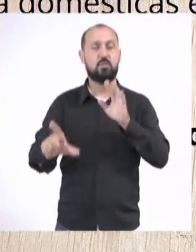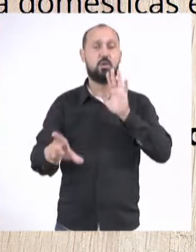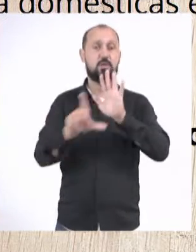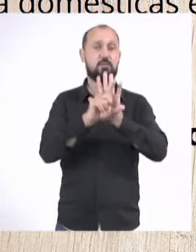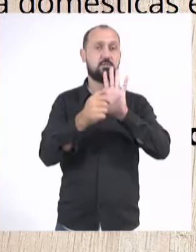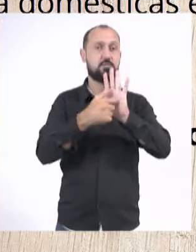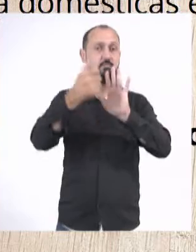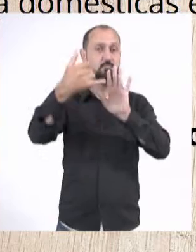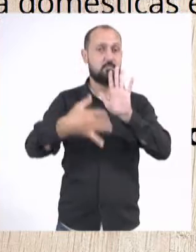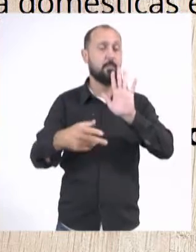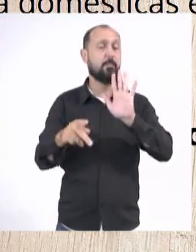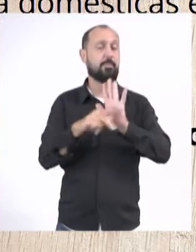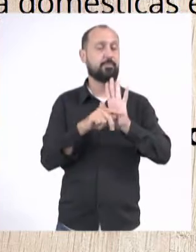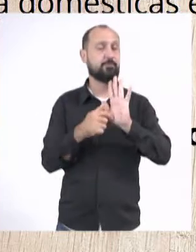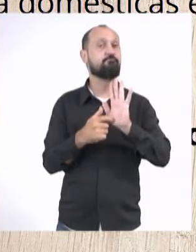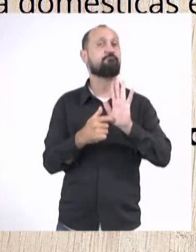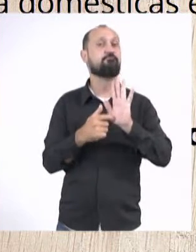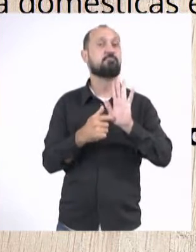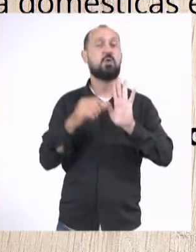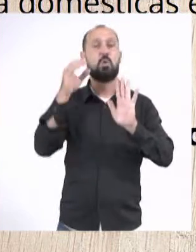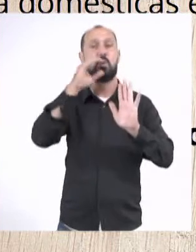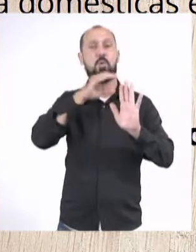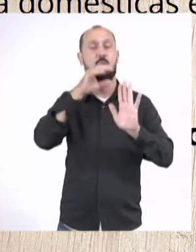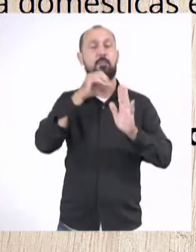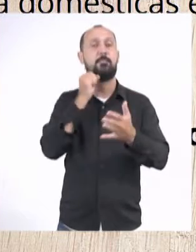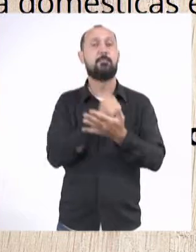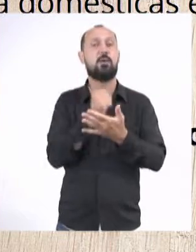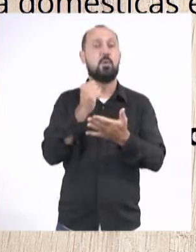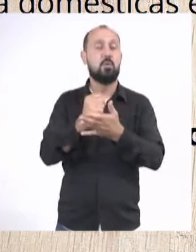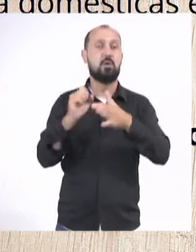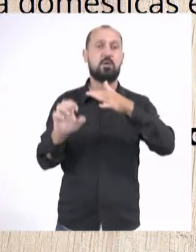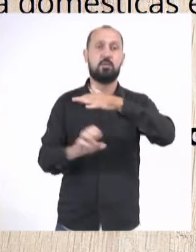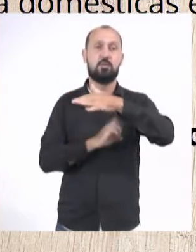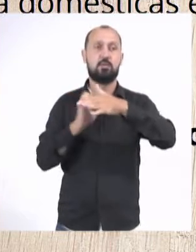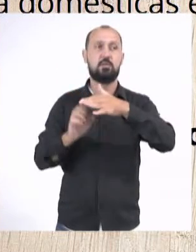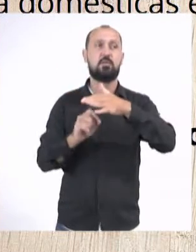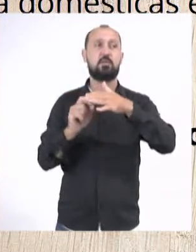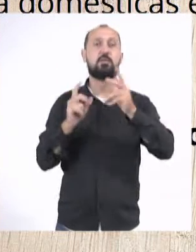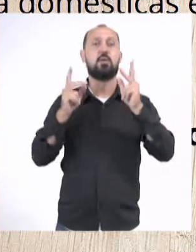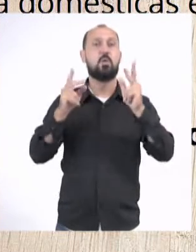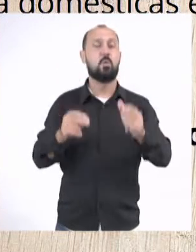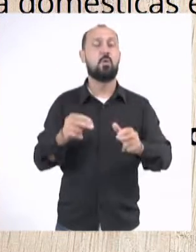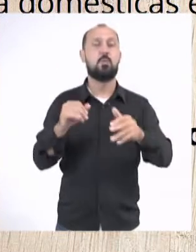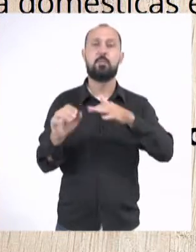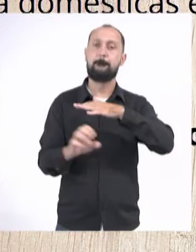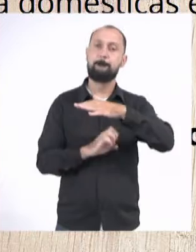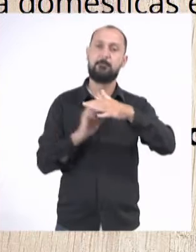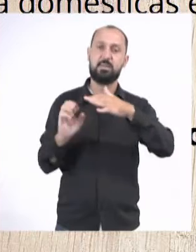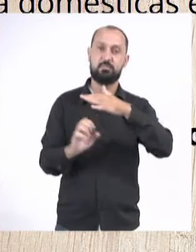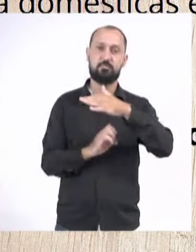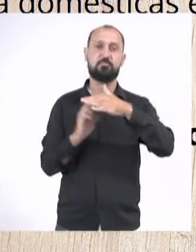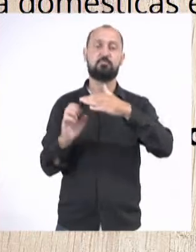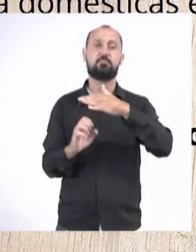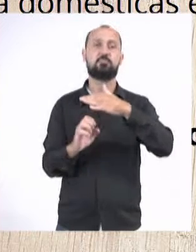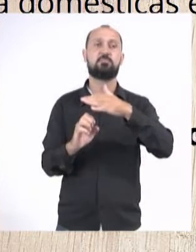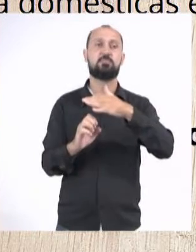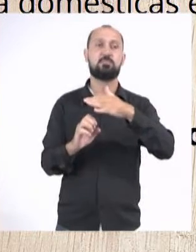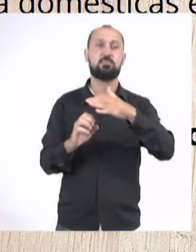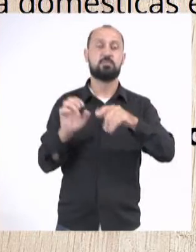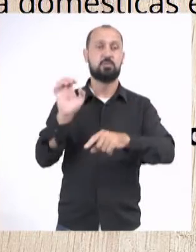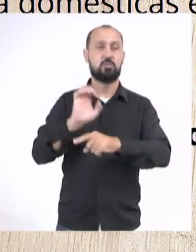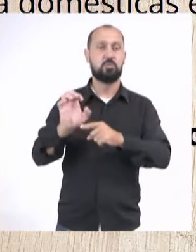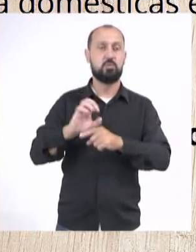legislação específica. Então, a prioridade para a contratação de empresas é preferencialmente uma empresa que seja